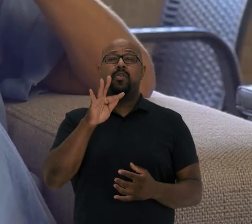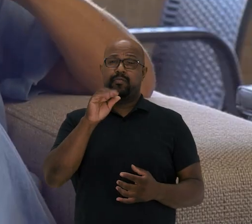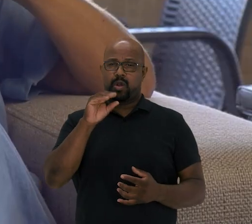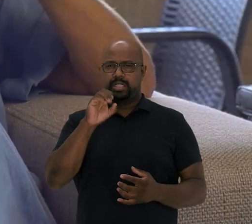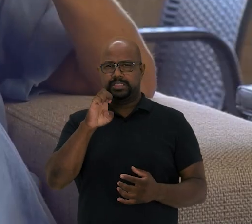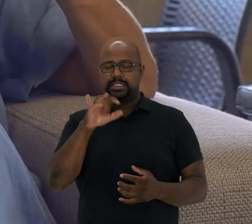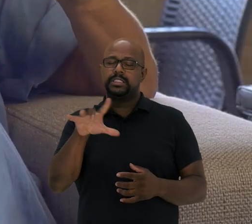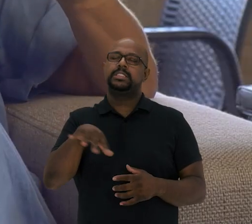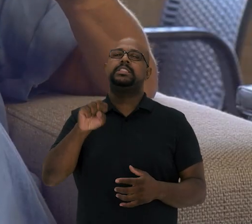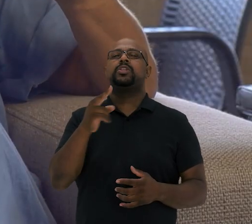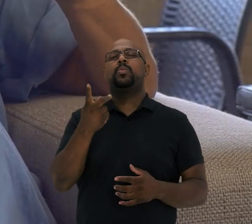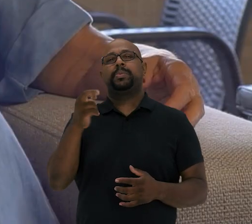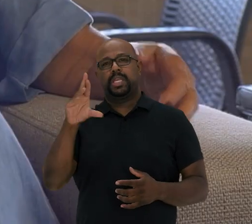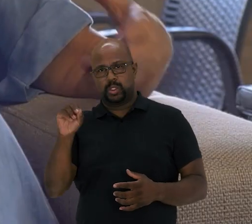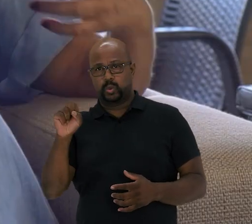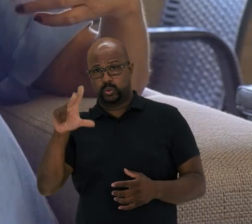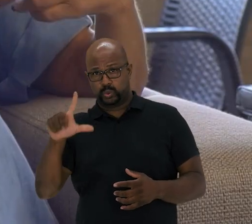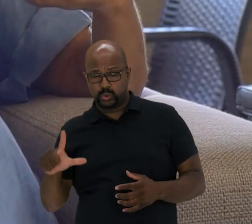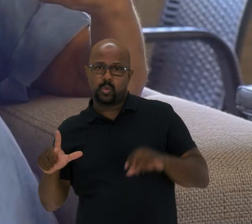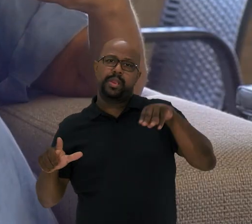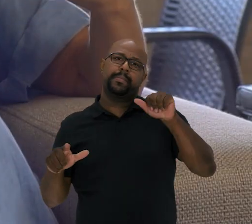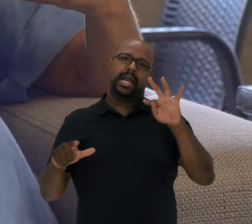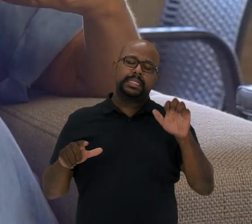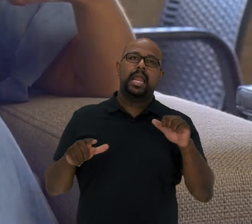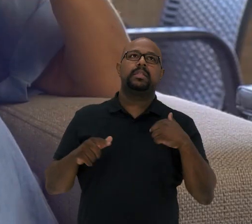região de São Pedro do Sul e Mata. Então, assim,